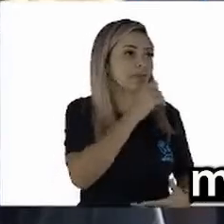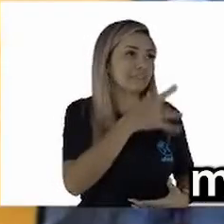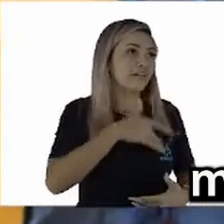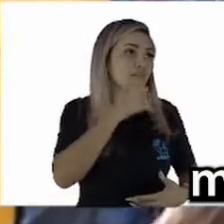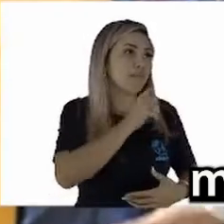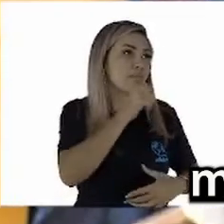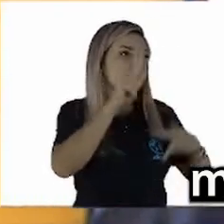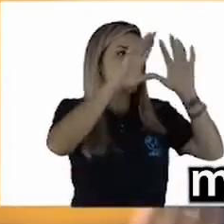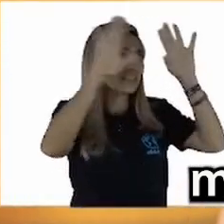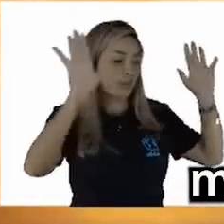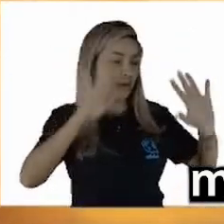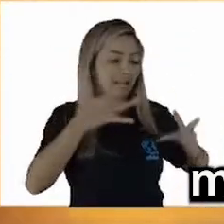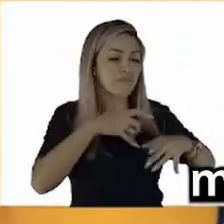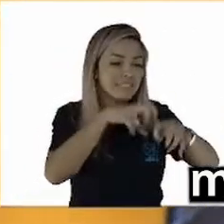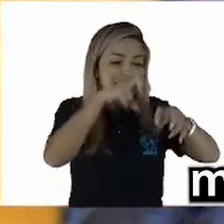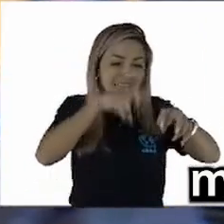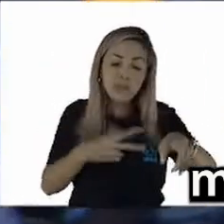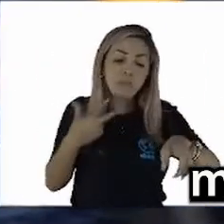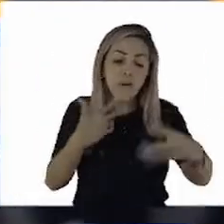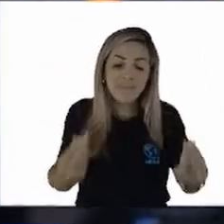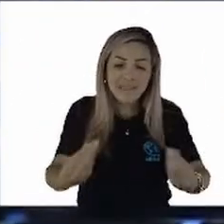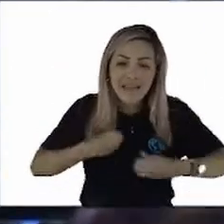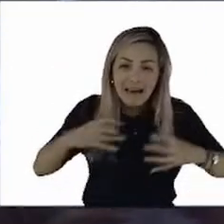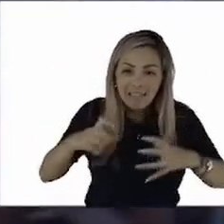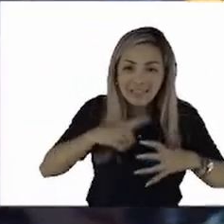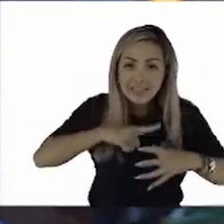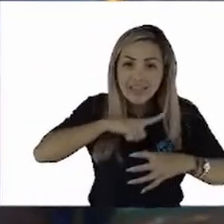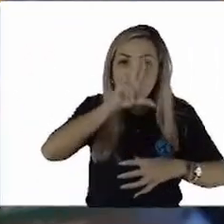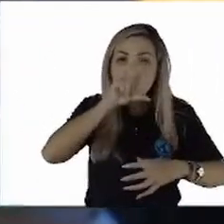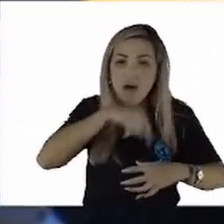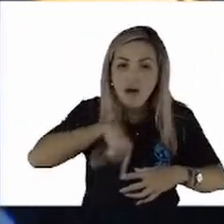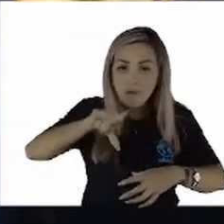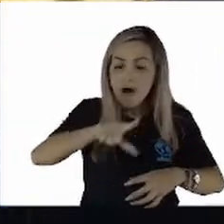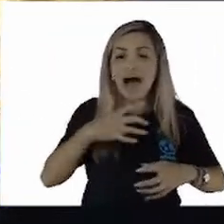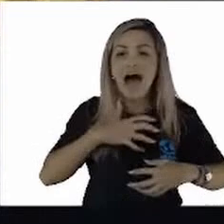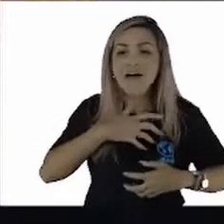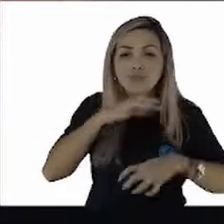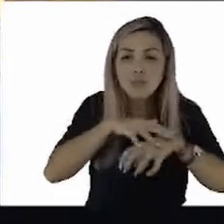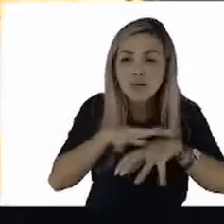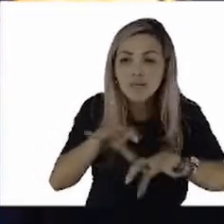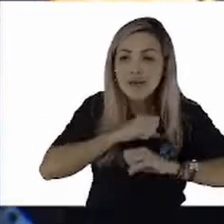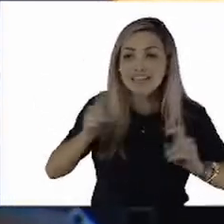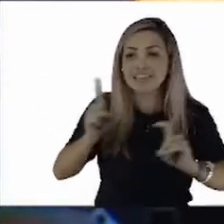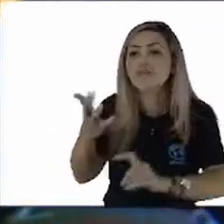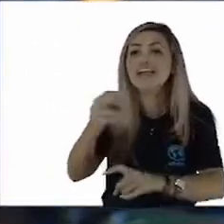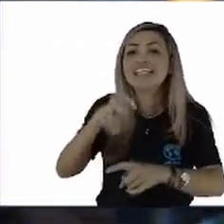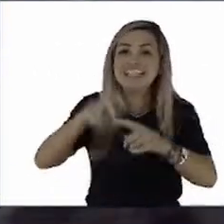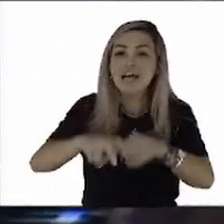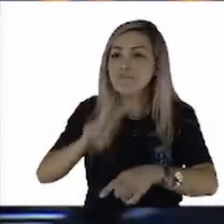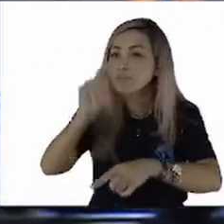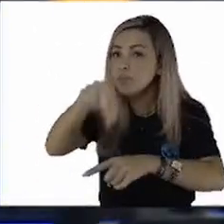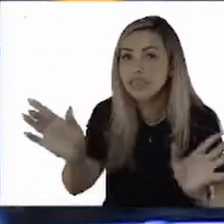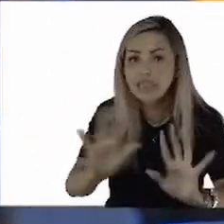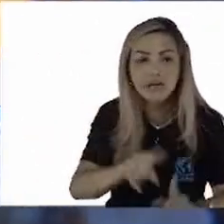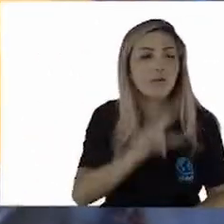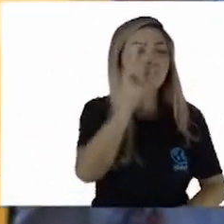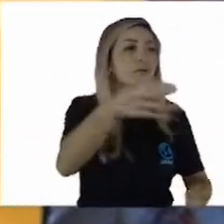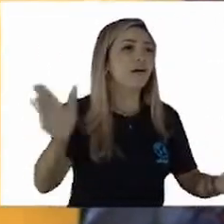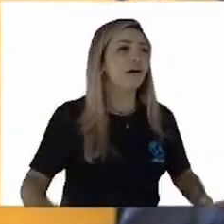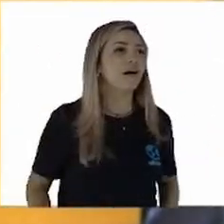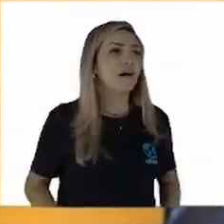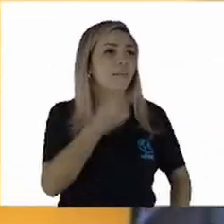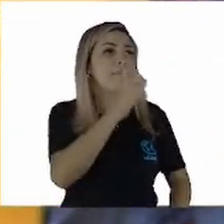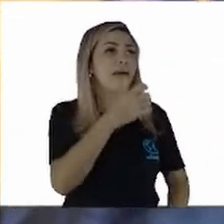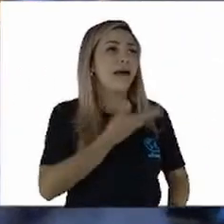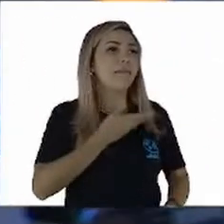tá no céu, meu filho, mamãe, senta para trás, não pula, apertar a cartola, tem um coelho que morde, quer pegar raiva, não mexe na cartola, amigão, chega para trás, sem pular, aí pulou, pisou no